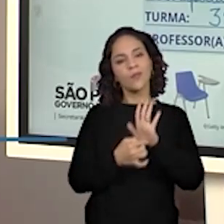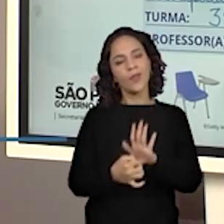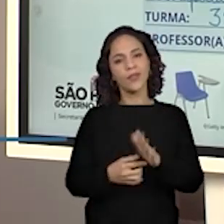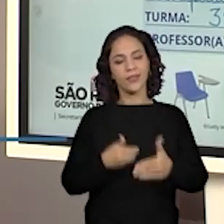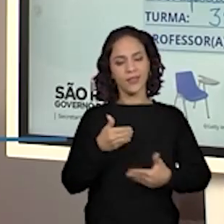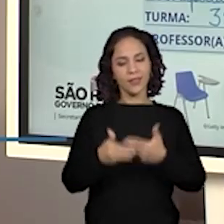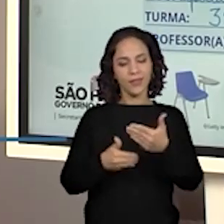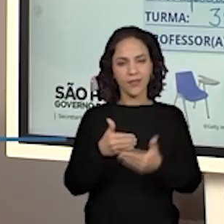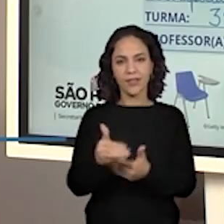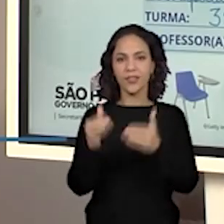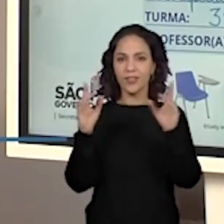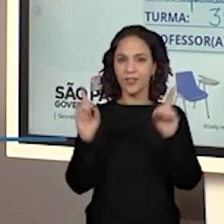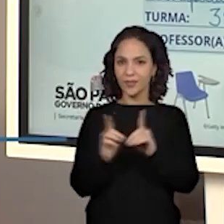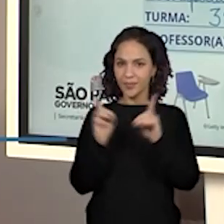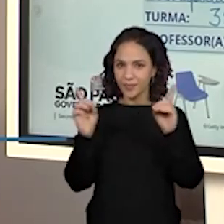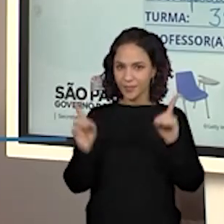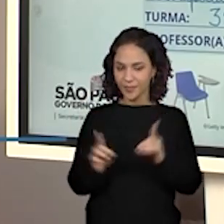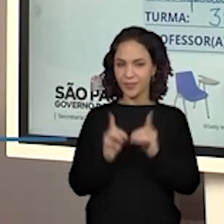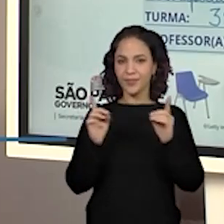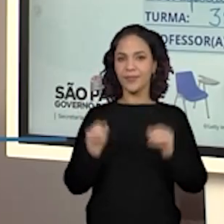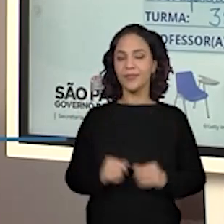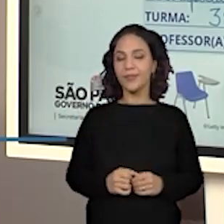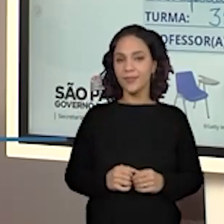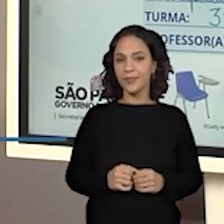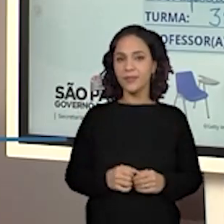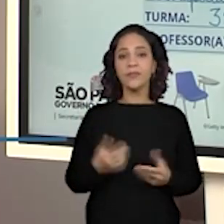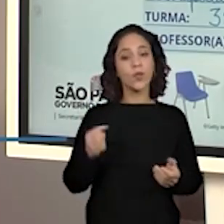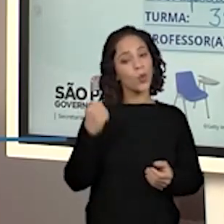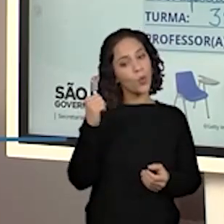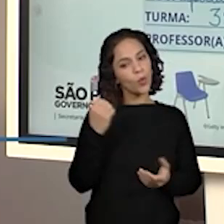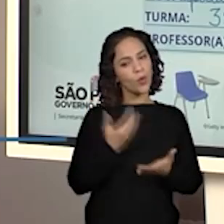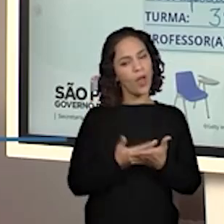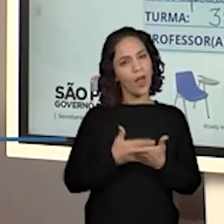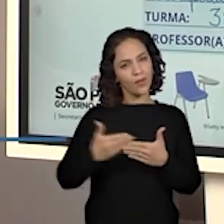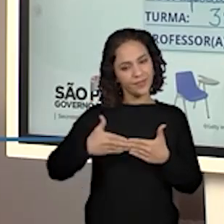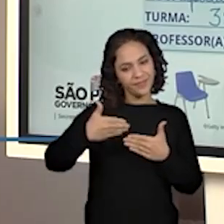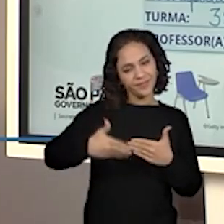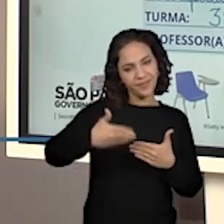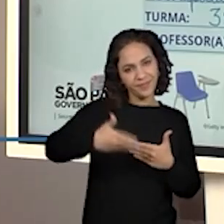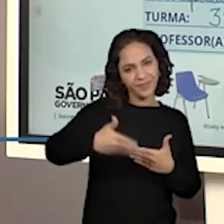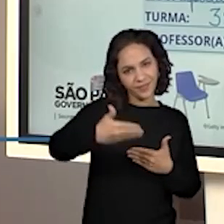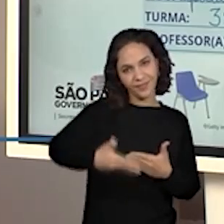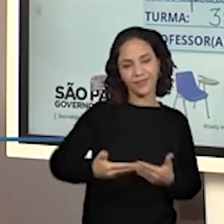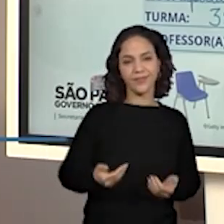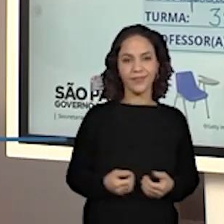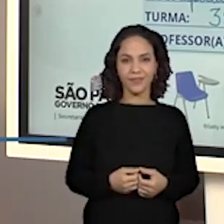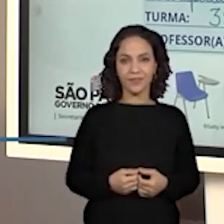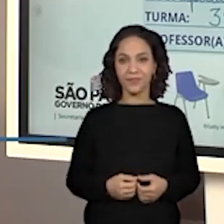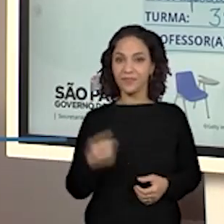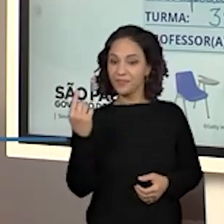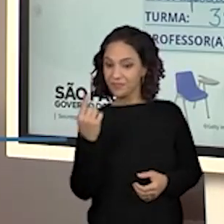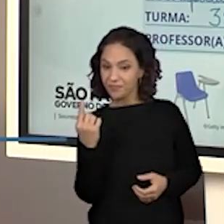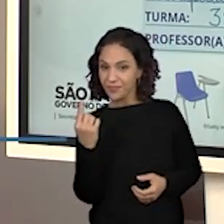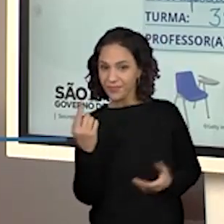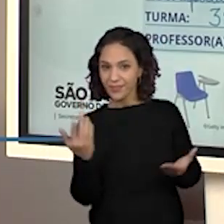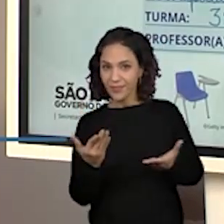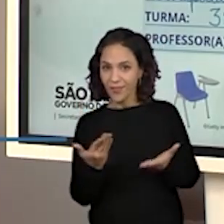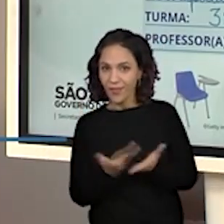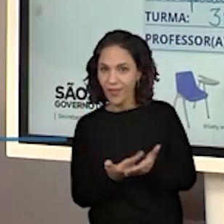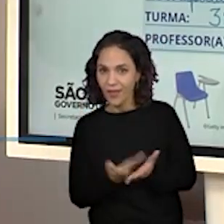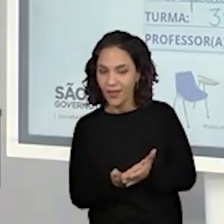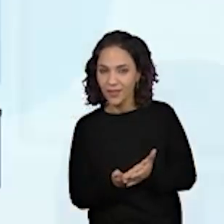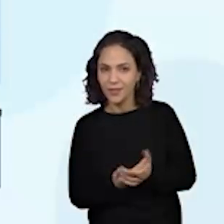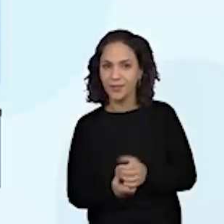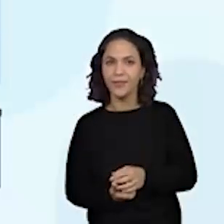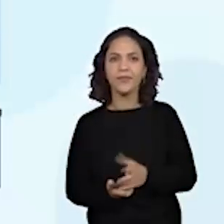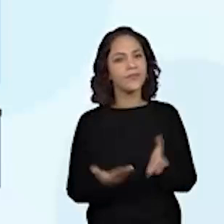didática que estudaremos ao longo de 8 aulas. Esta é a primeira. Juntos, a leitura do